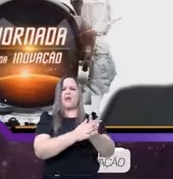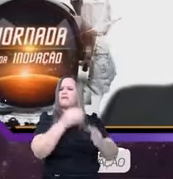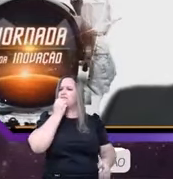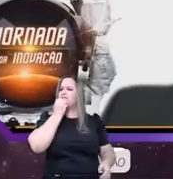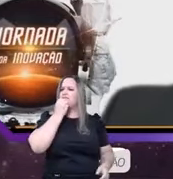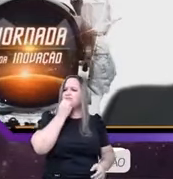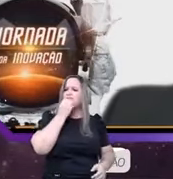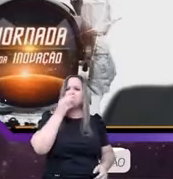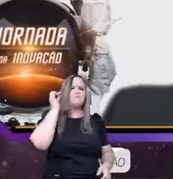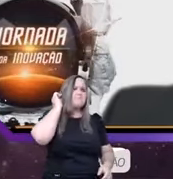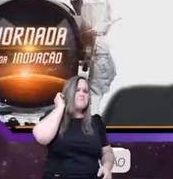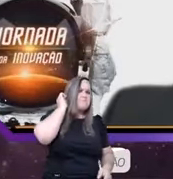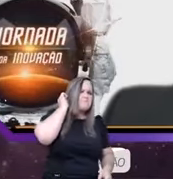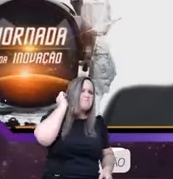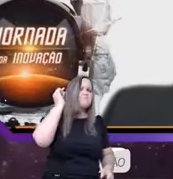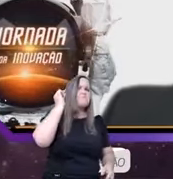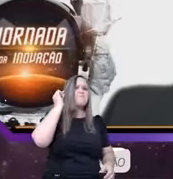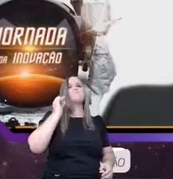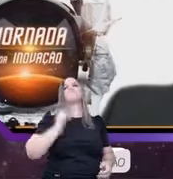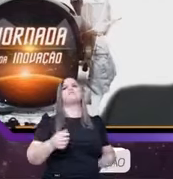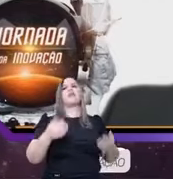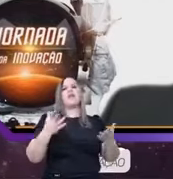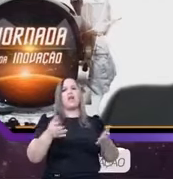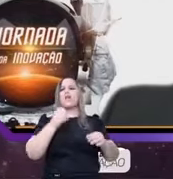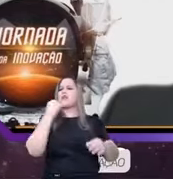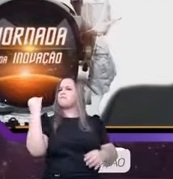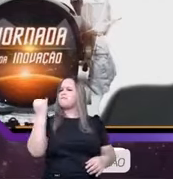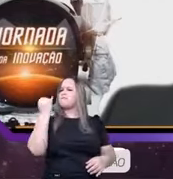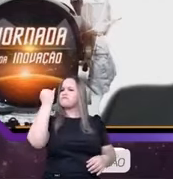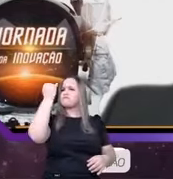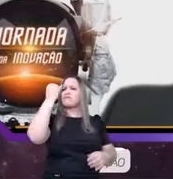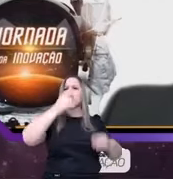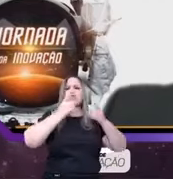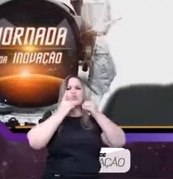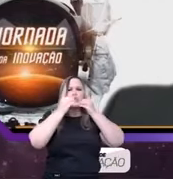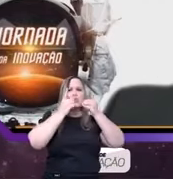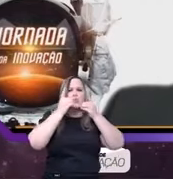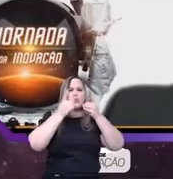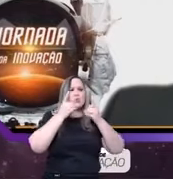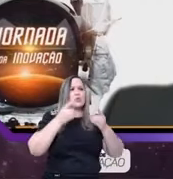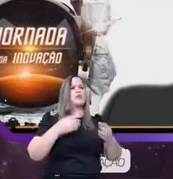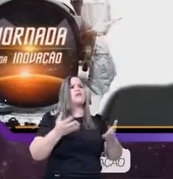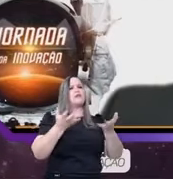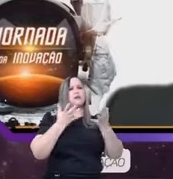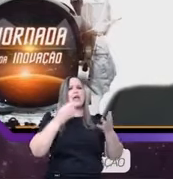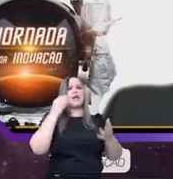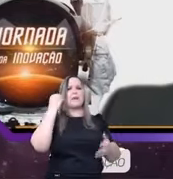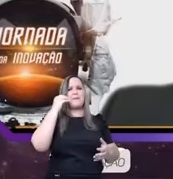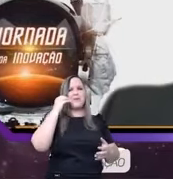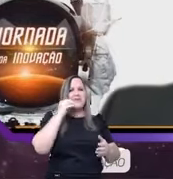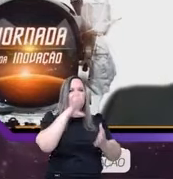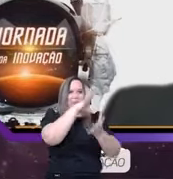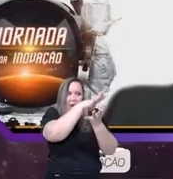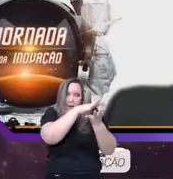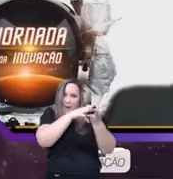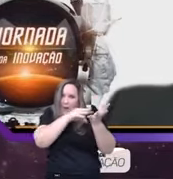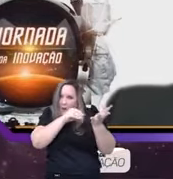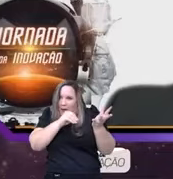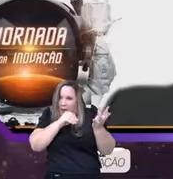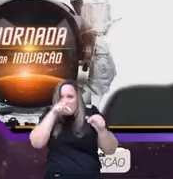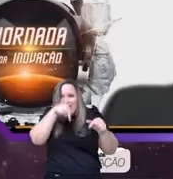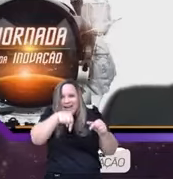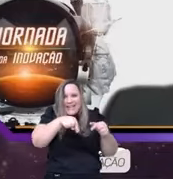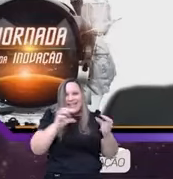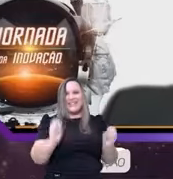esse tipo de discussão é fundamental. Inclusive, vou aproveitar para copiar o evento.